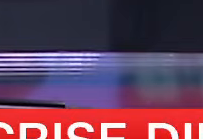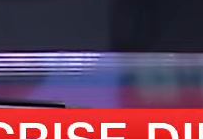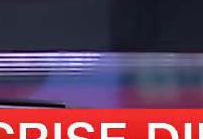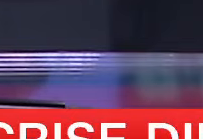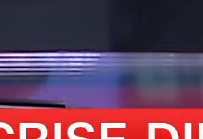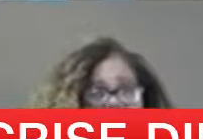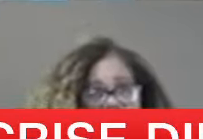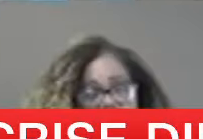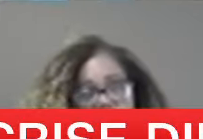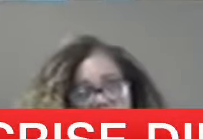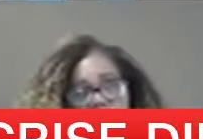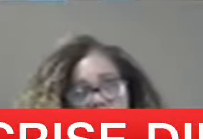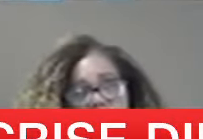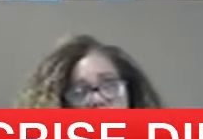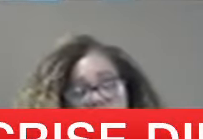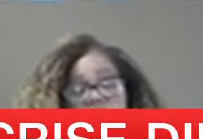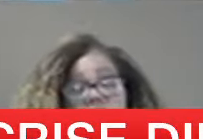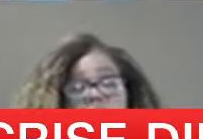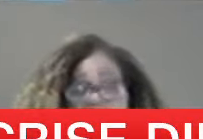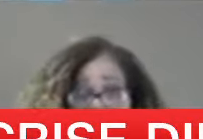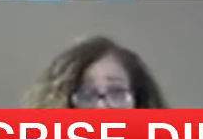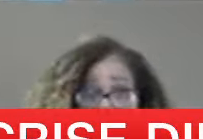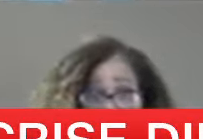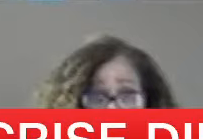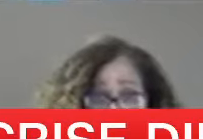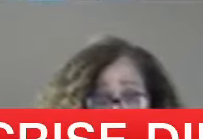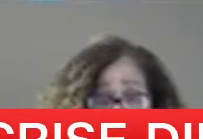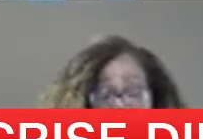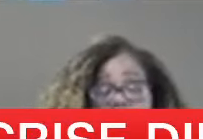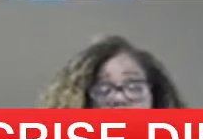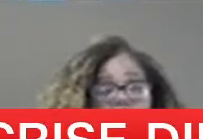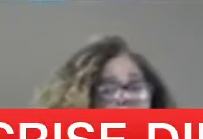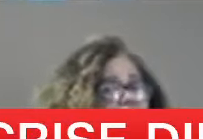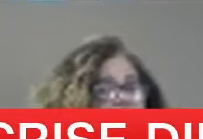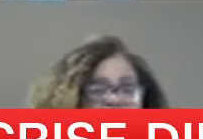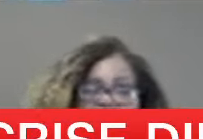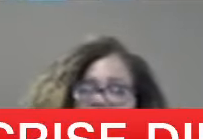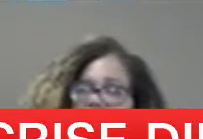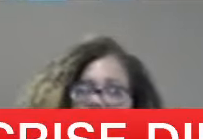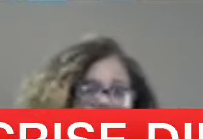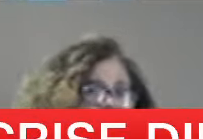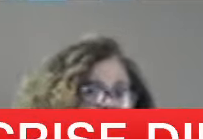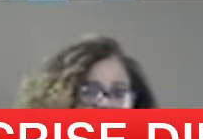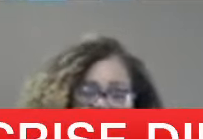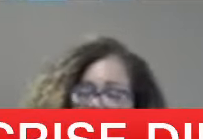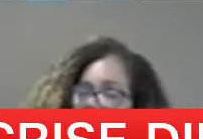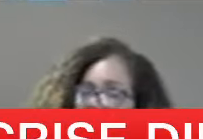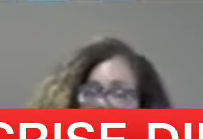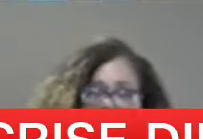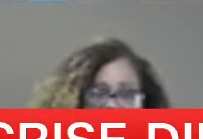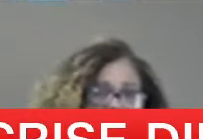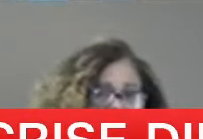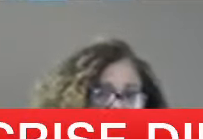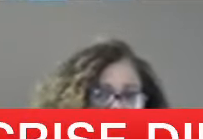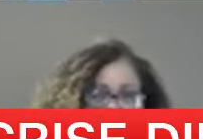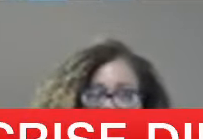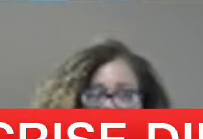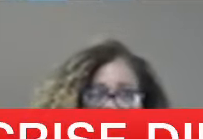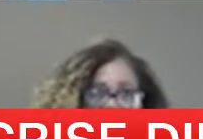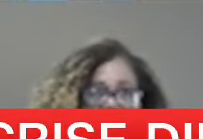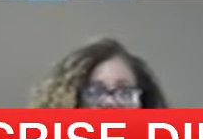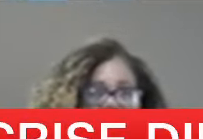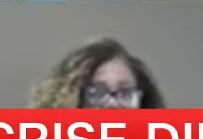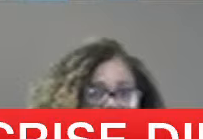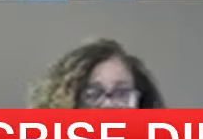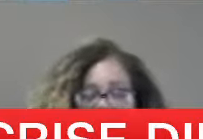brasileiro. O Senado Federal não pode aderir, compactuar ou